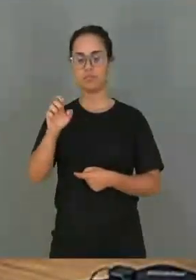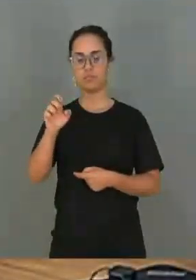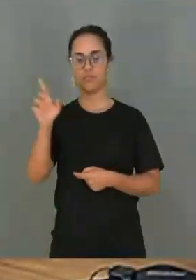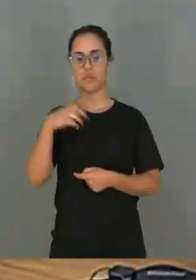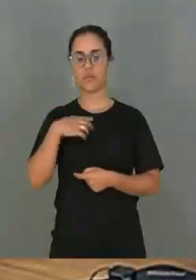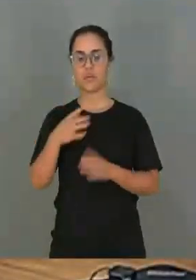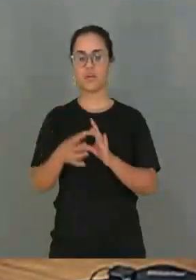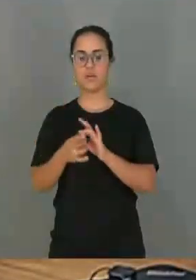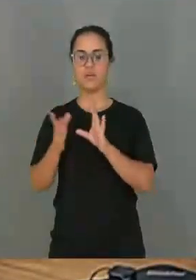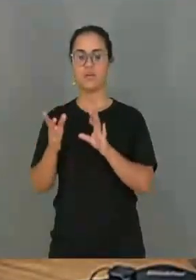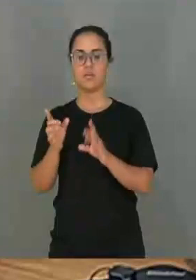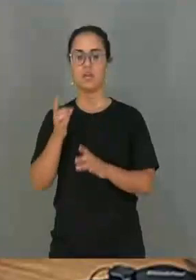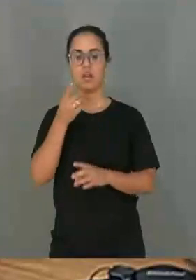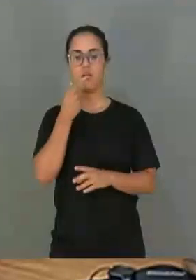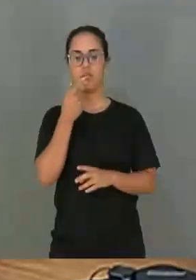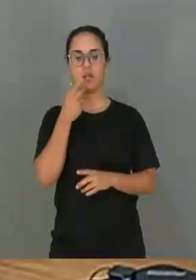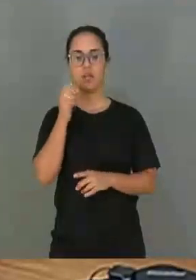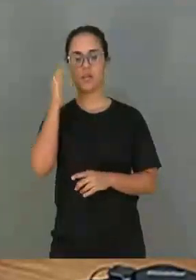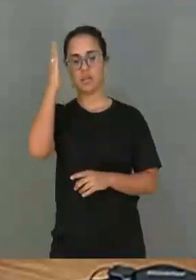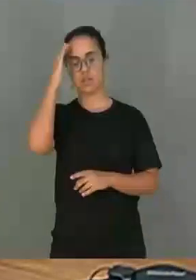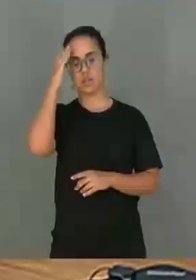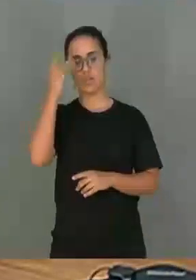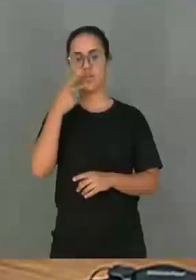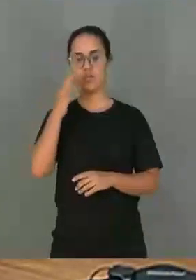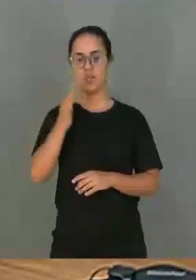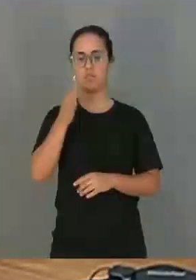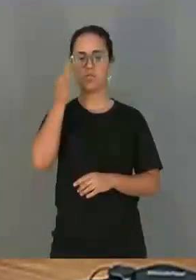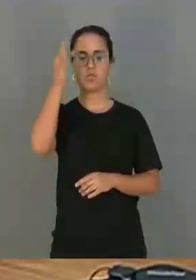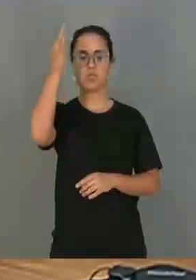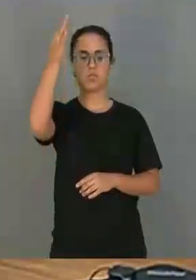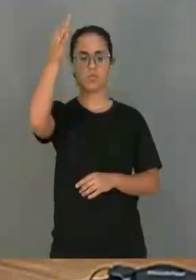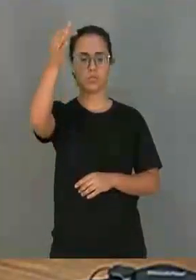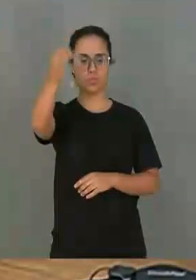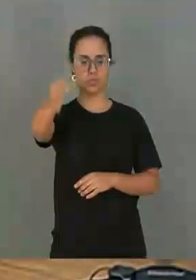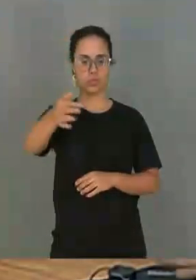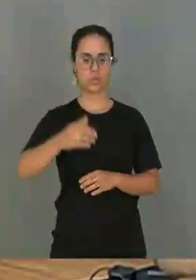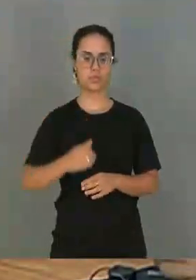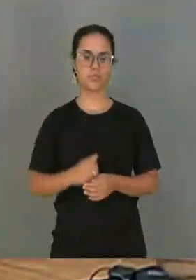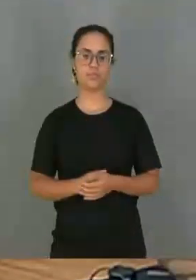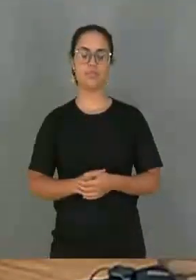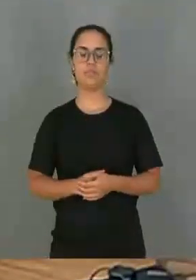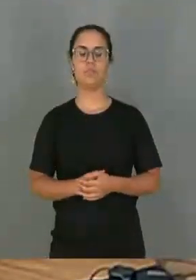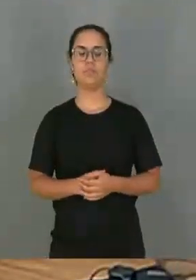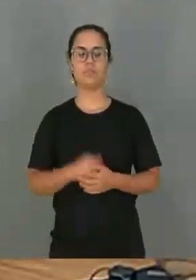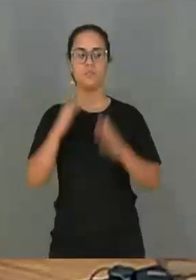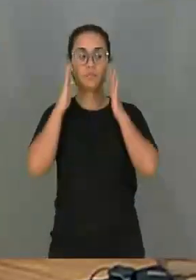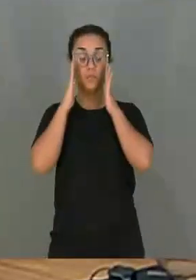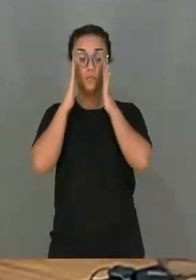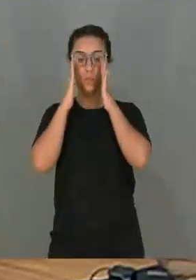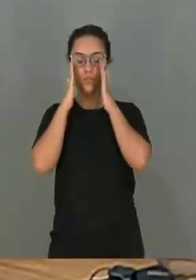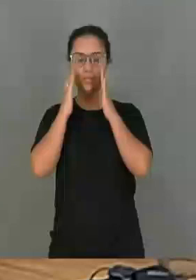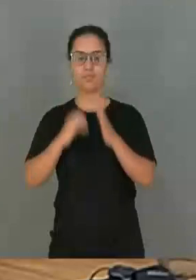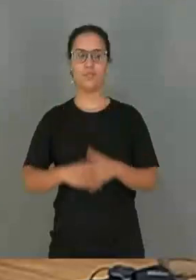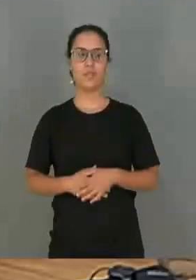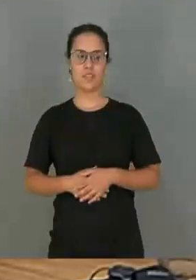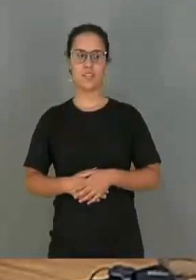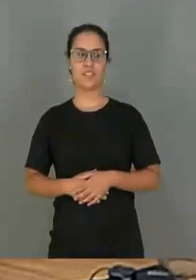Me permita apenas, eu sei que a gente está olhando para frente, ao Senado do futuro, e a